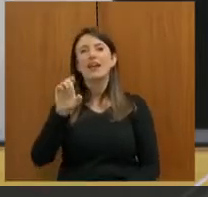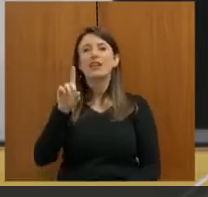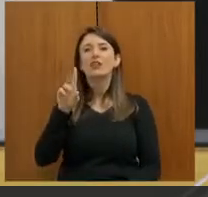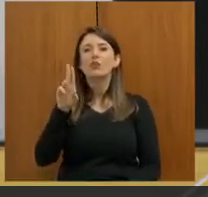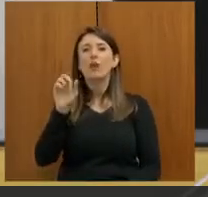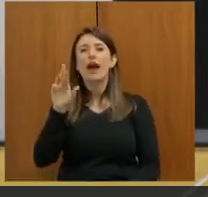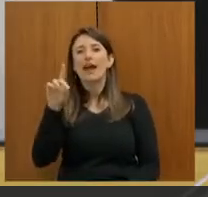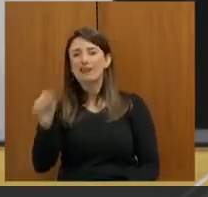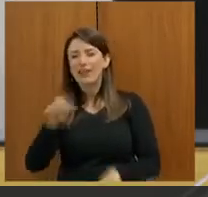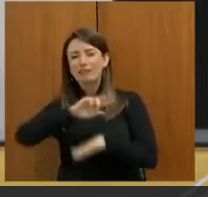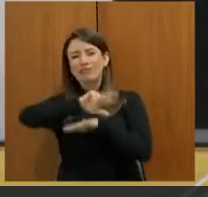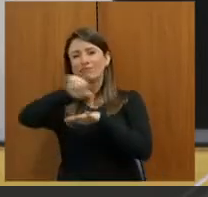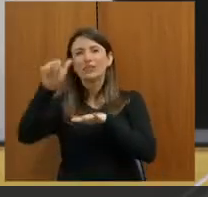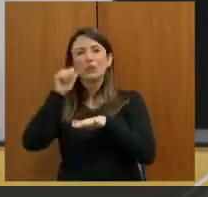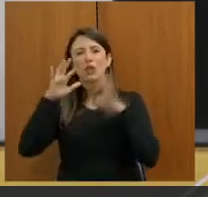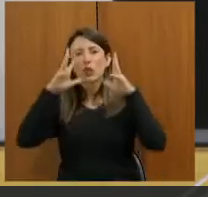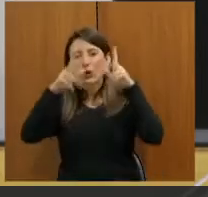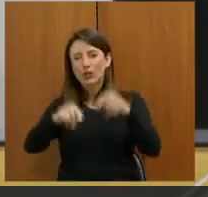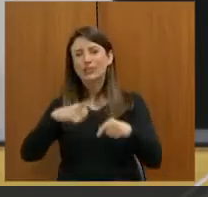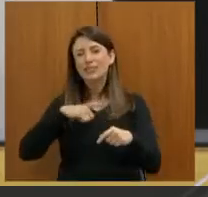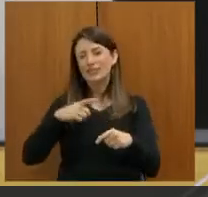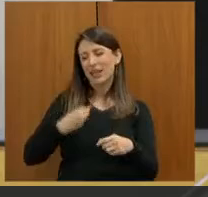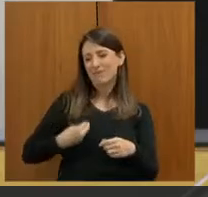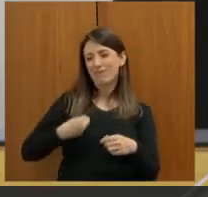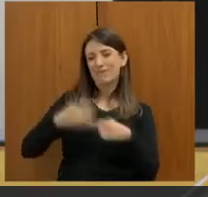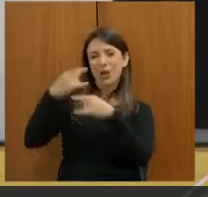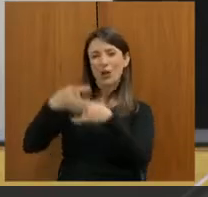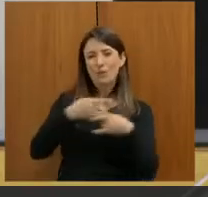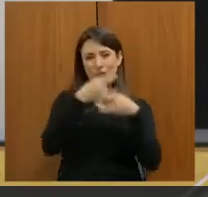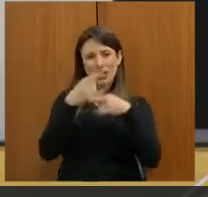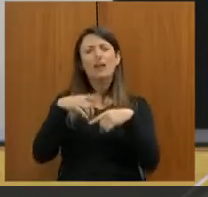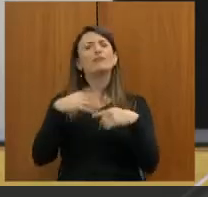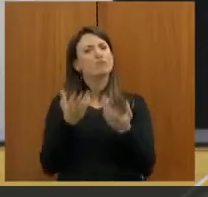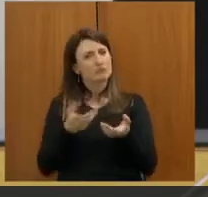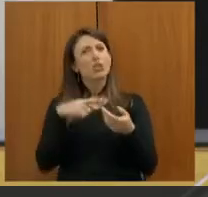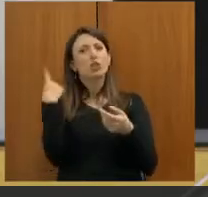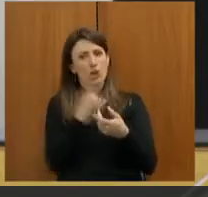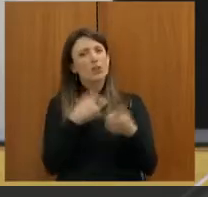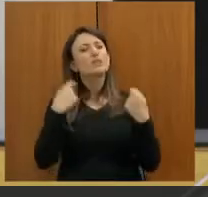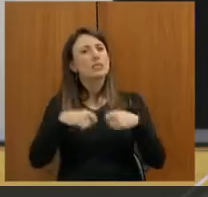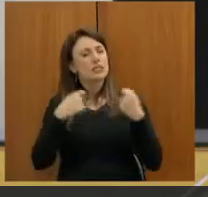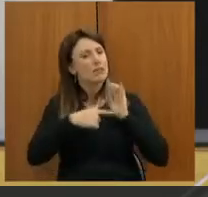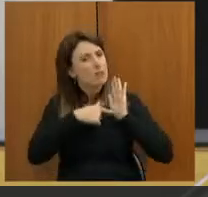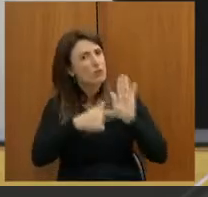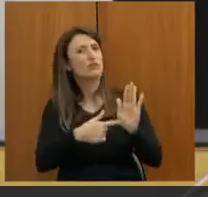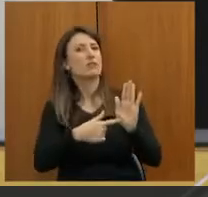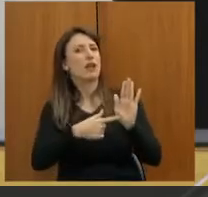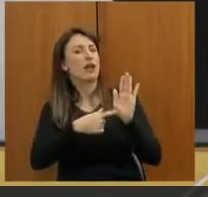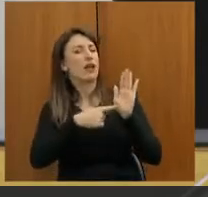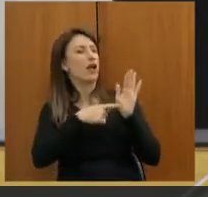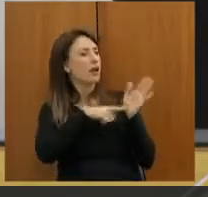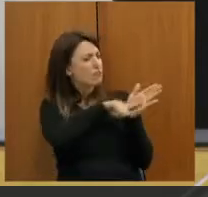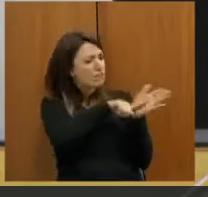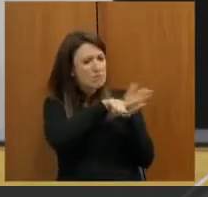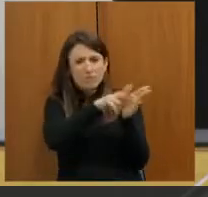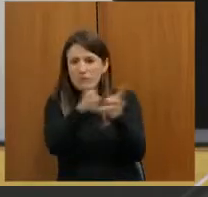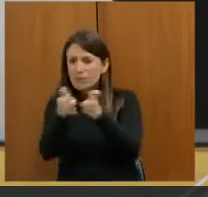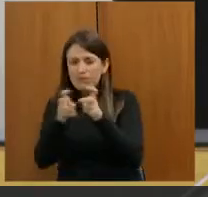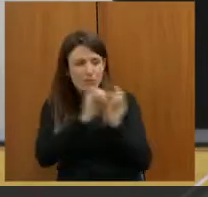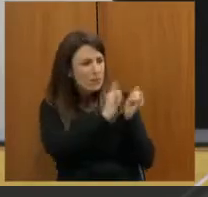nos acompanhem nós precisamos trazer esses dados nós precisamos evidenciar isso né não é um discurso